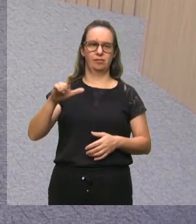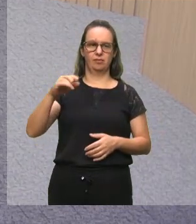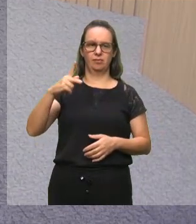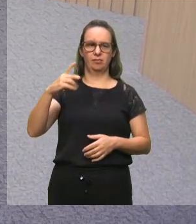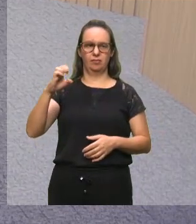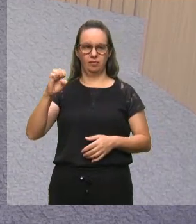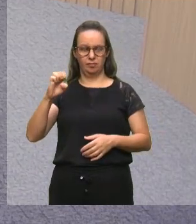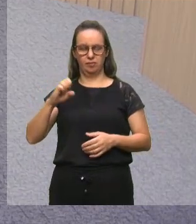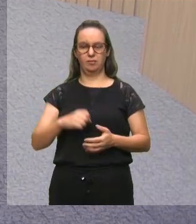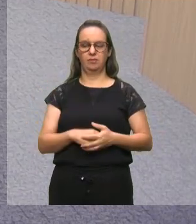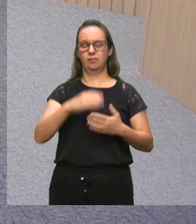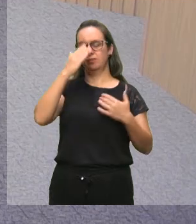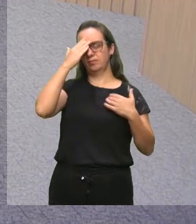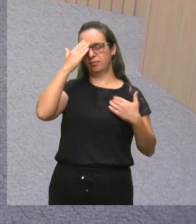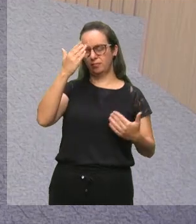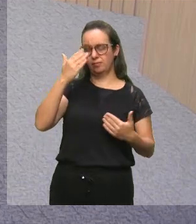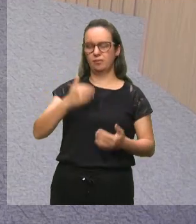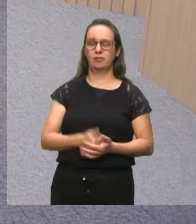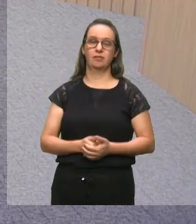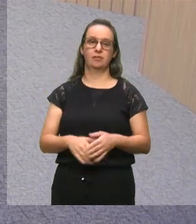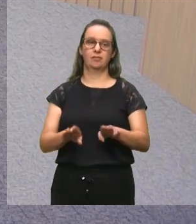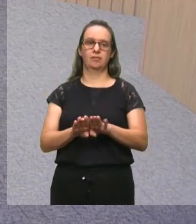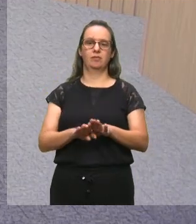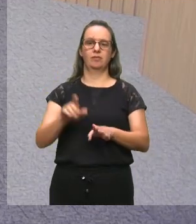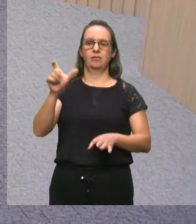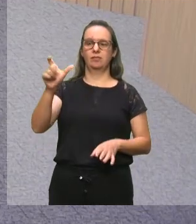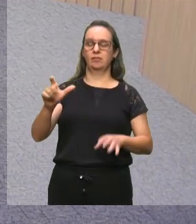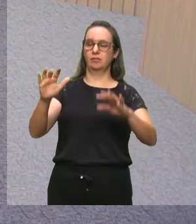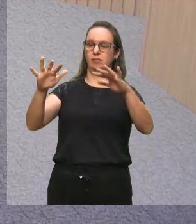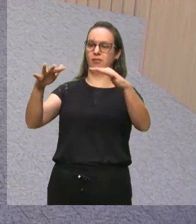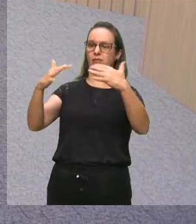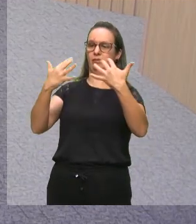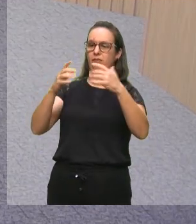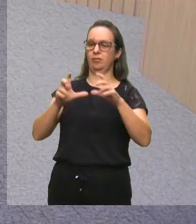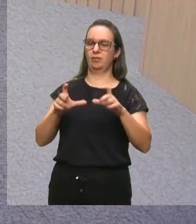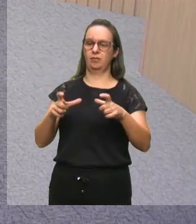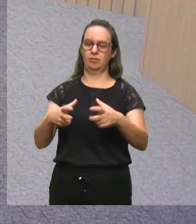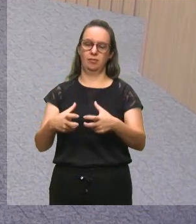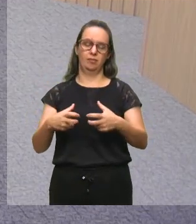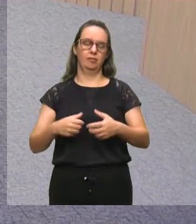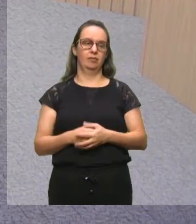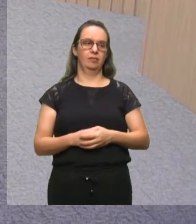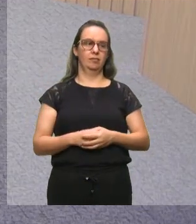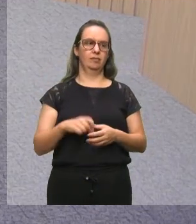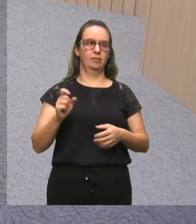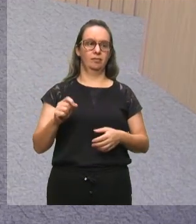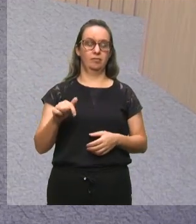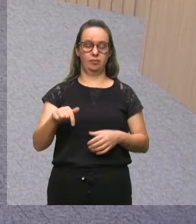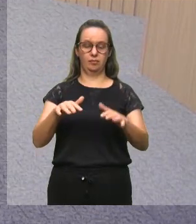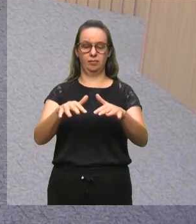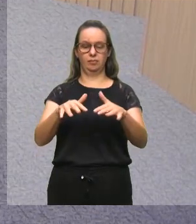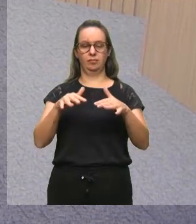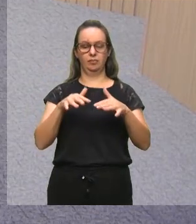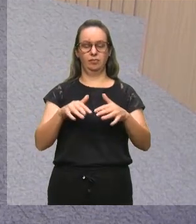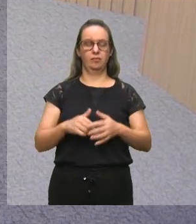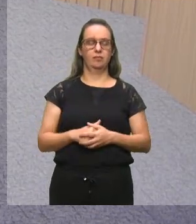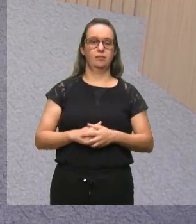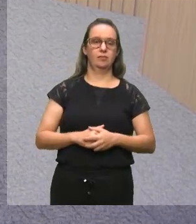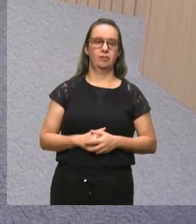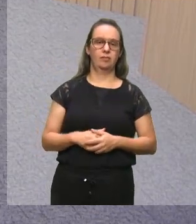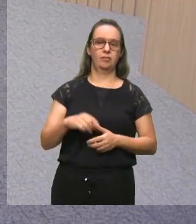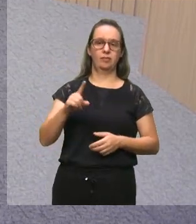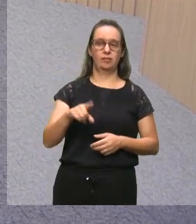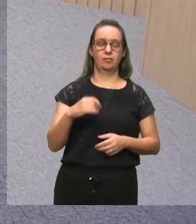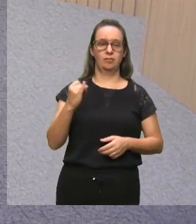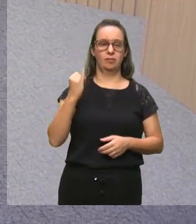hoje. Todos aqueles que nos acompanham pela TV Câmara, Rádio Câmara, e aqueles que estão hoje aqui no plenário. É interessante, eu